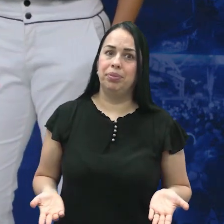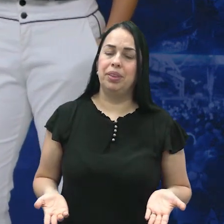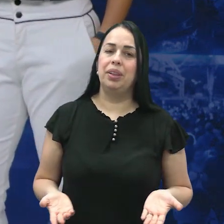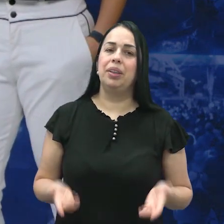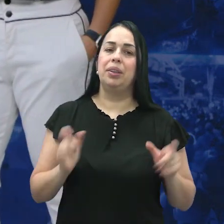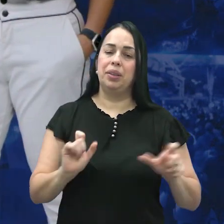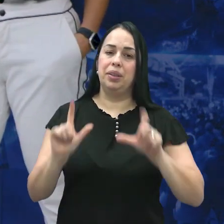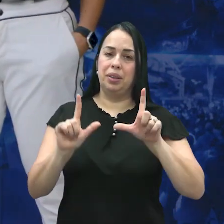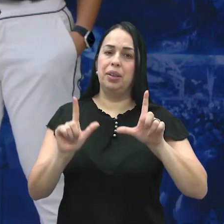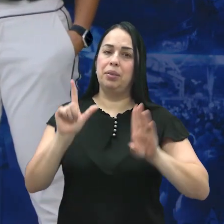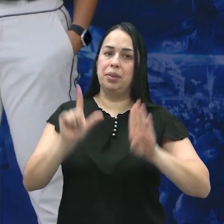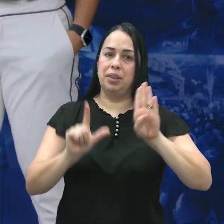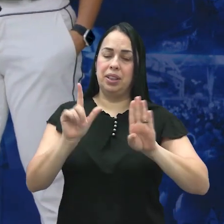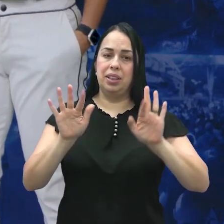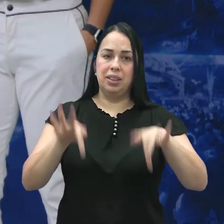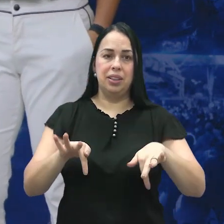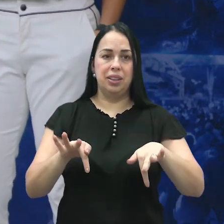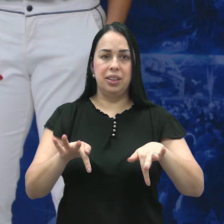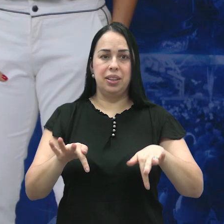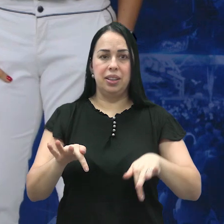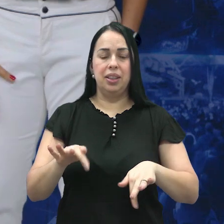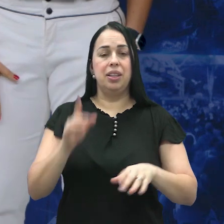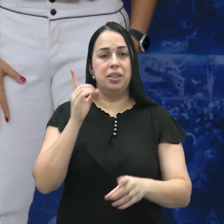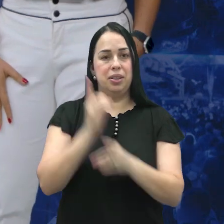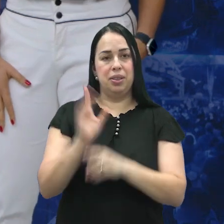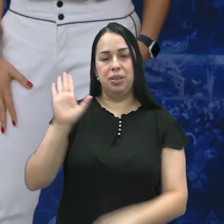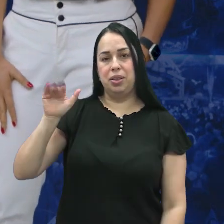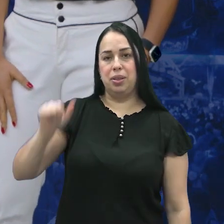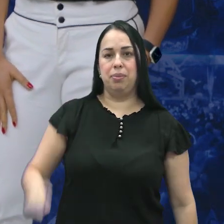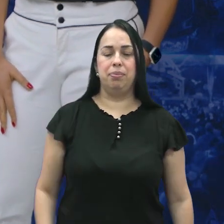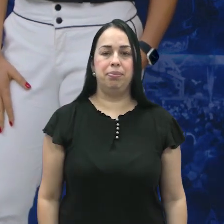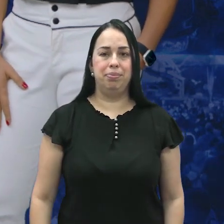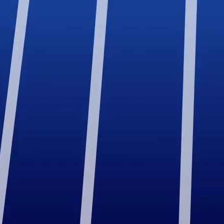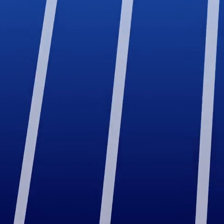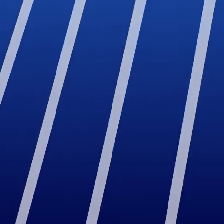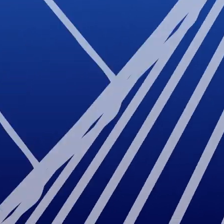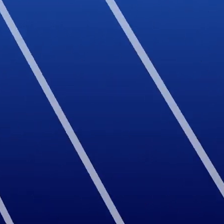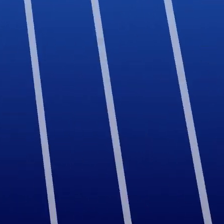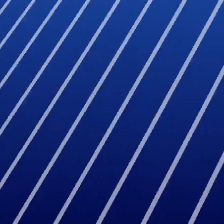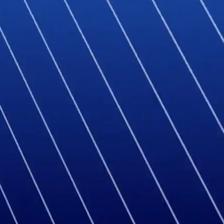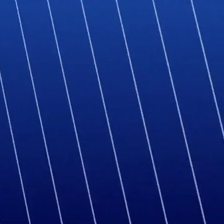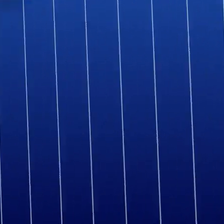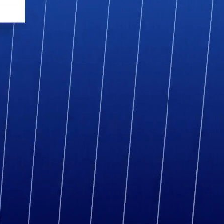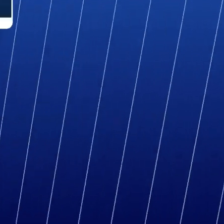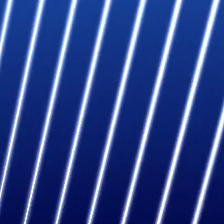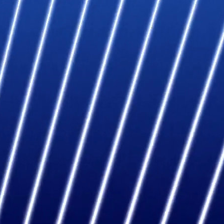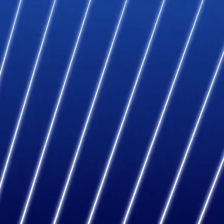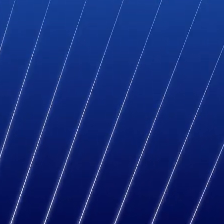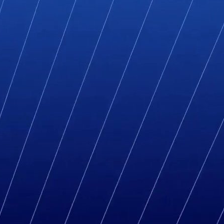O Boletim Entrevista de hoje fica por aqui. Até uma próxima. Tchau, tchau. Tchau.